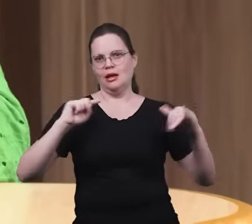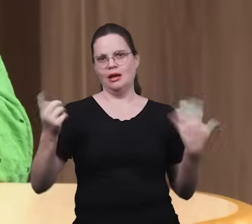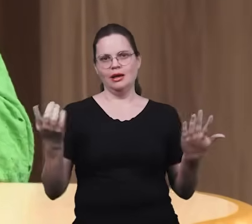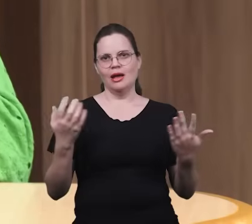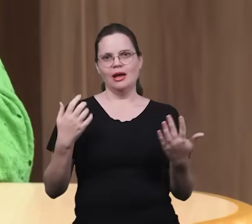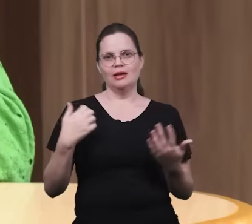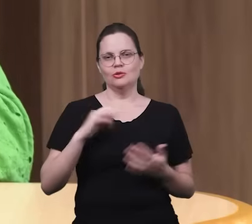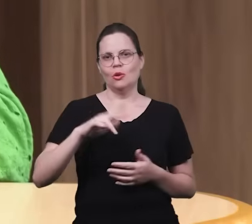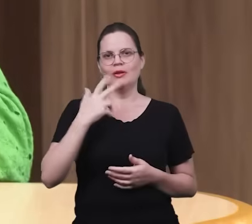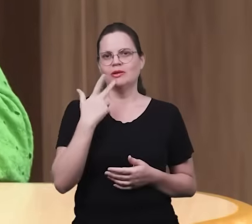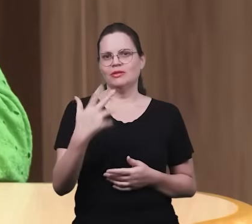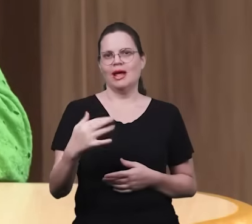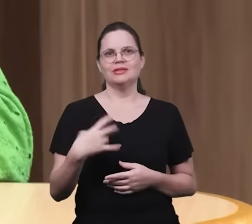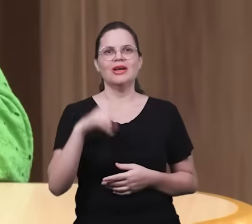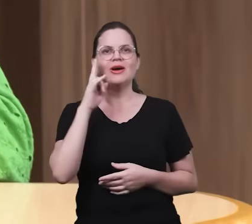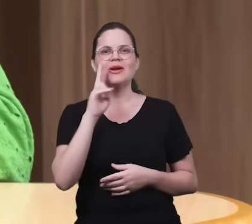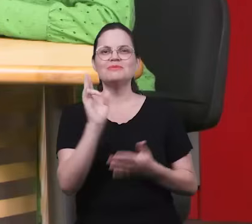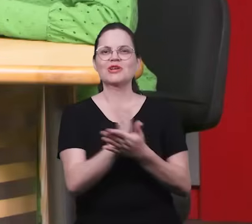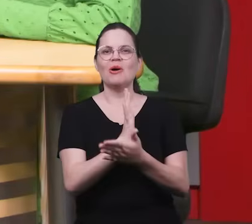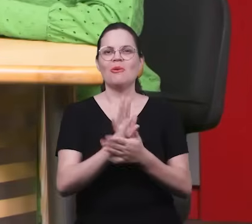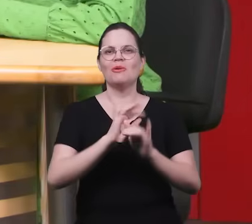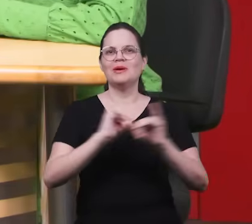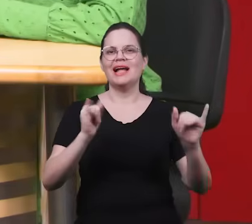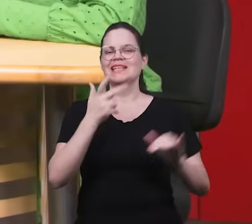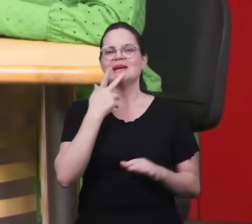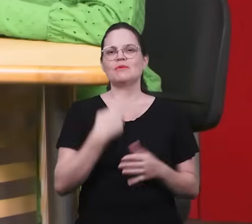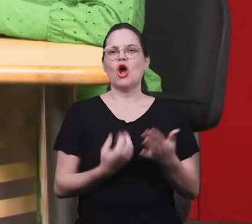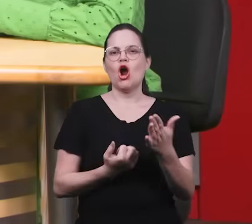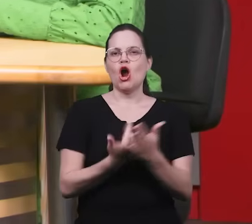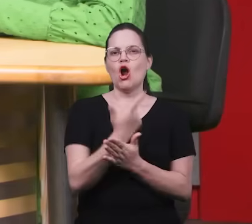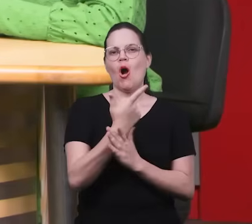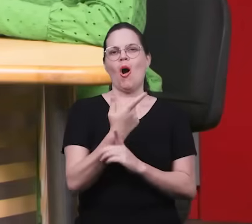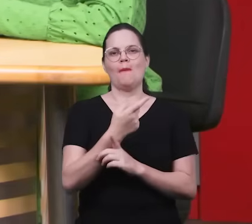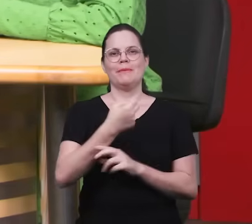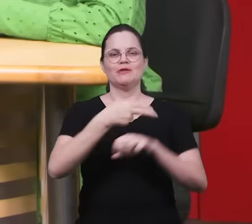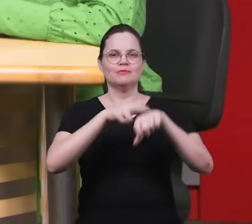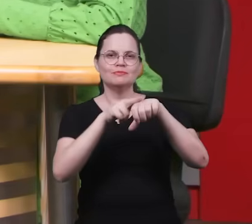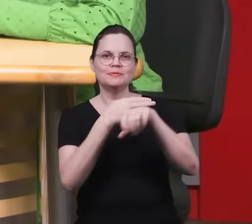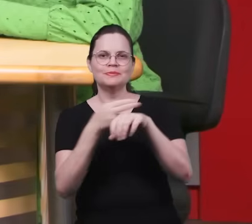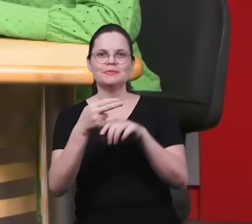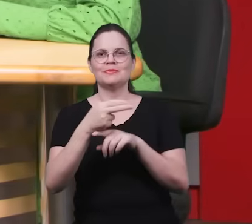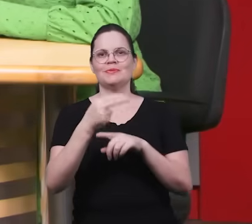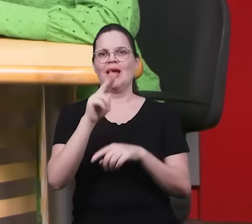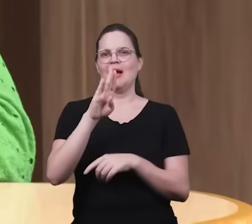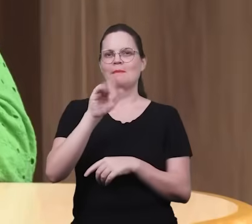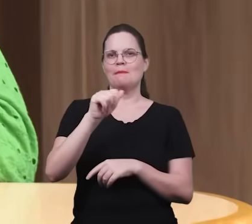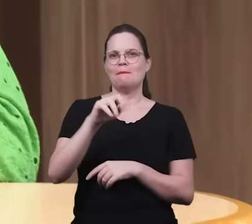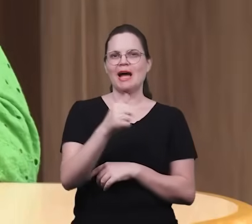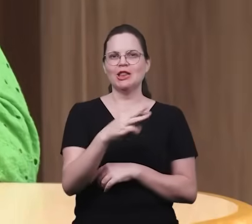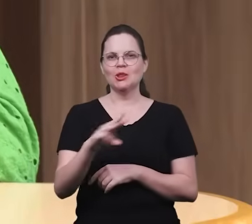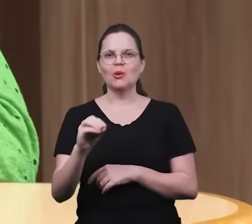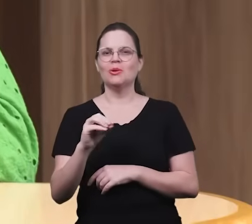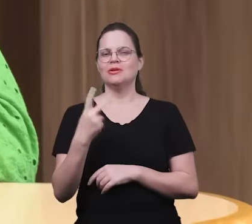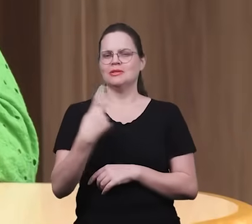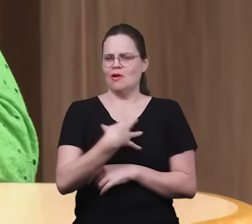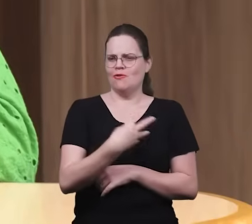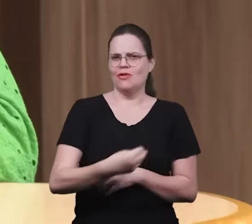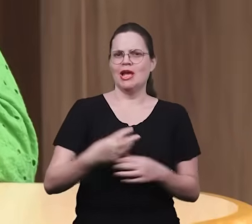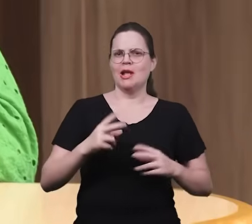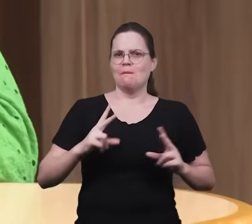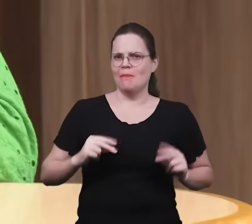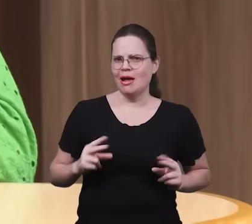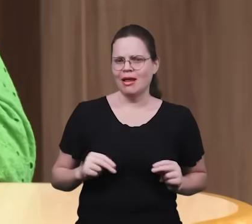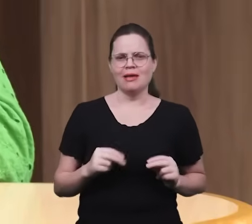campanhas famosas. Compre batom, seu filho merece batom, não esqueça a minha Calói. E eu tenho certeza que você daí também